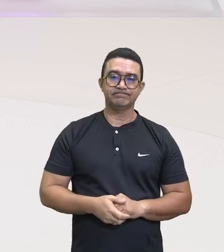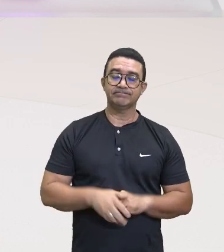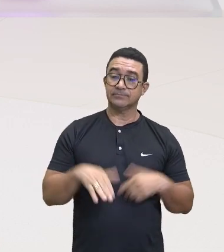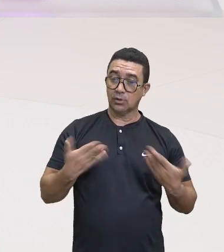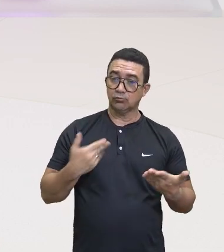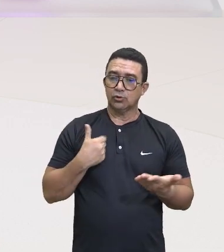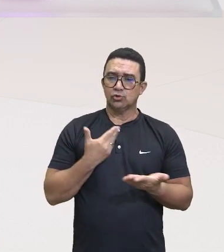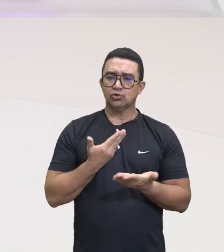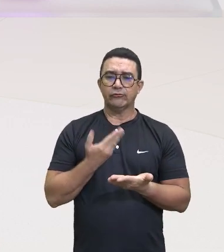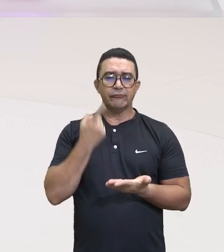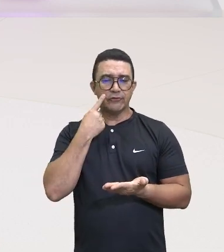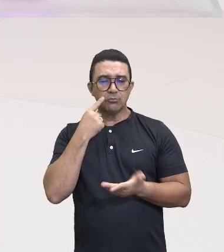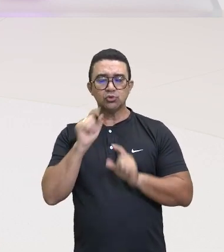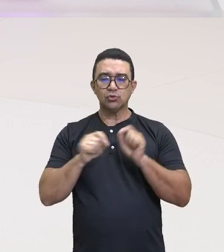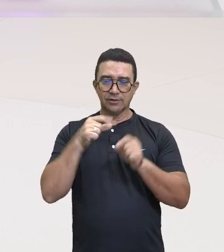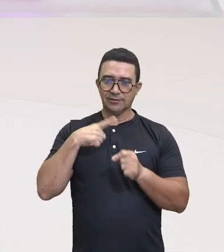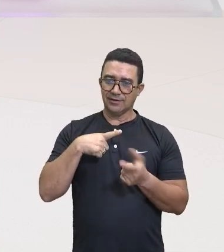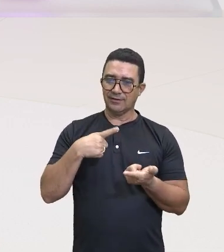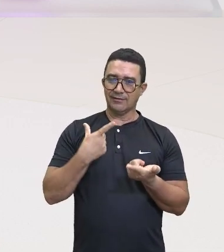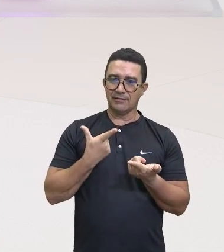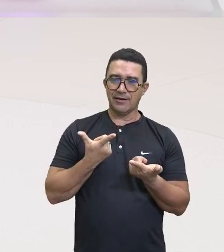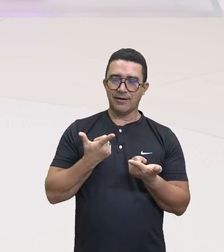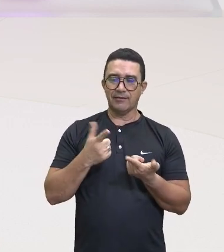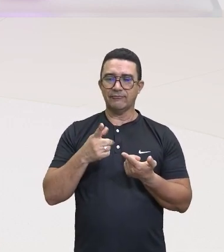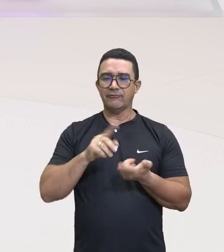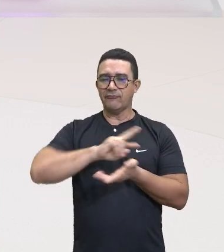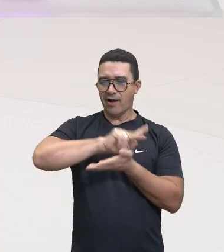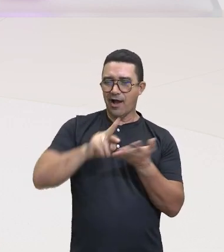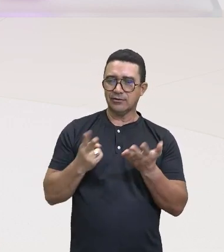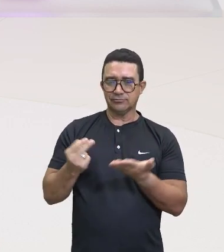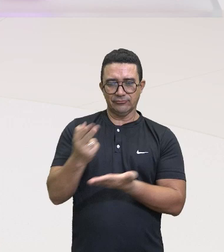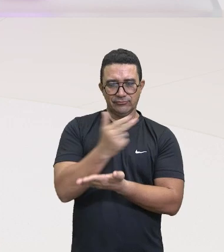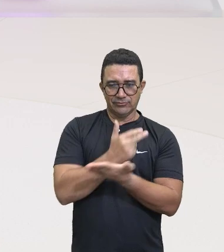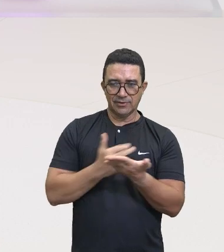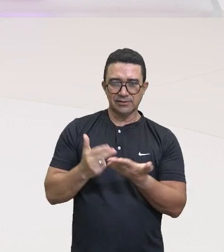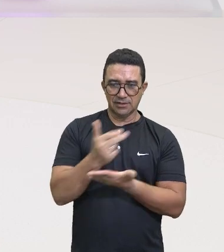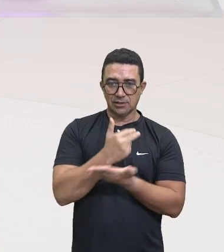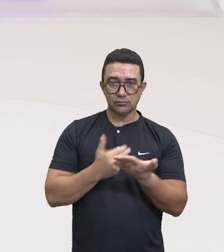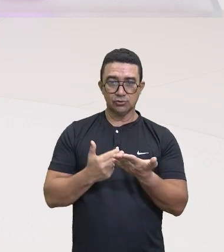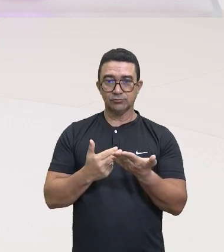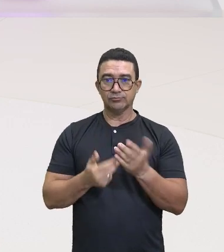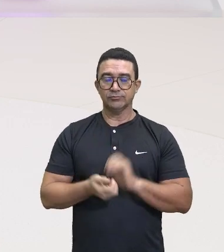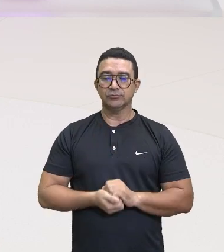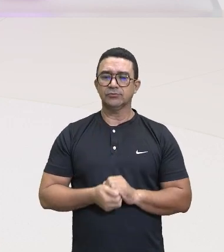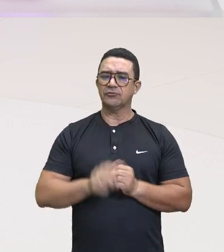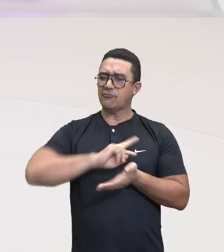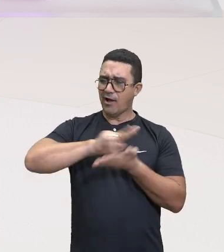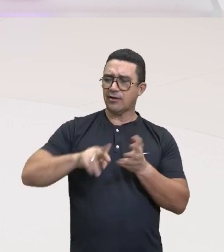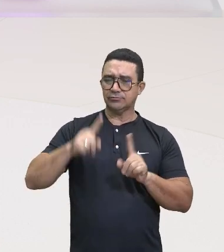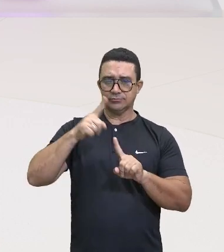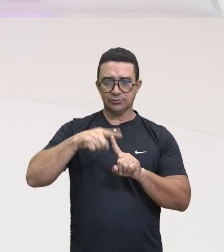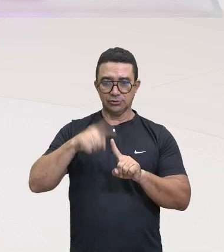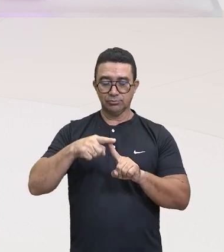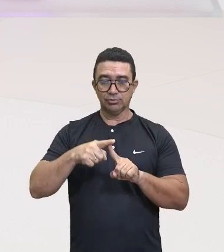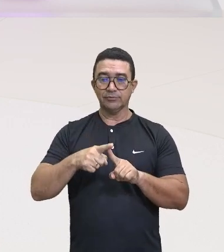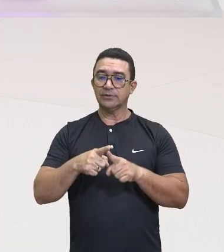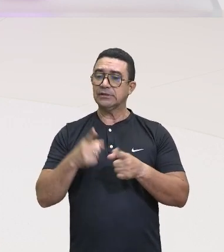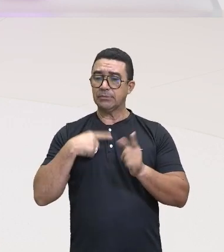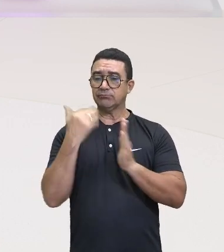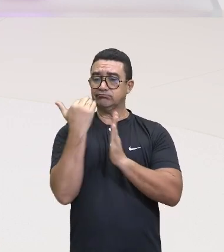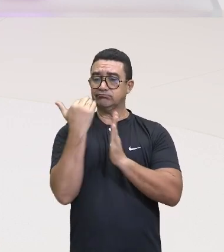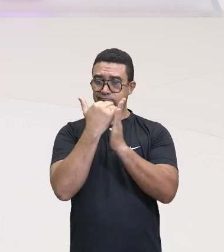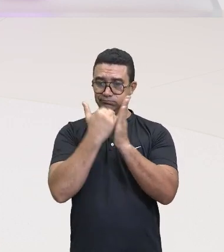que existem sólidos geométricos. Se você for olhar ao seu redor, existem vários tipos e eles são